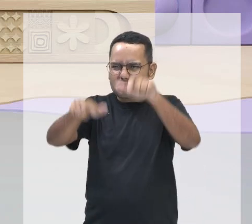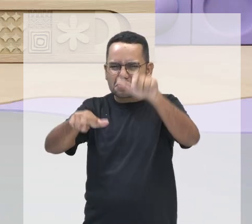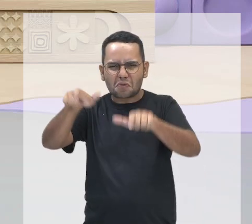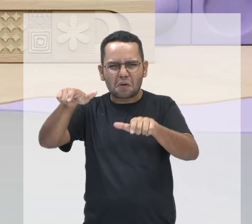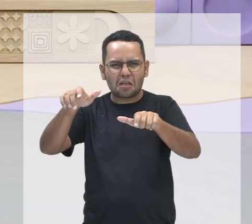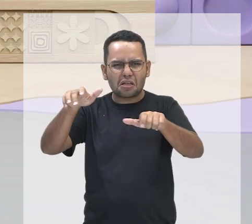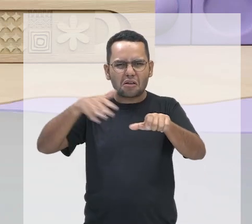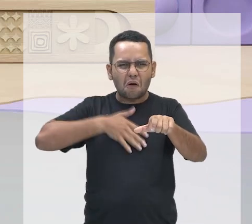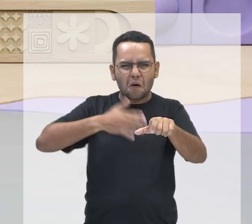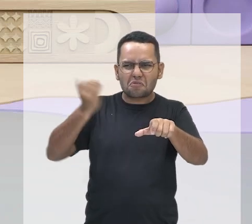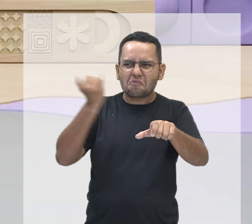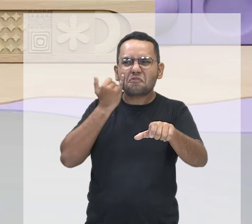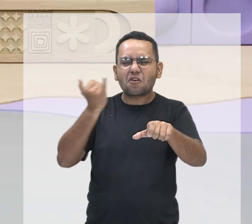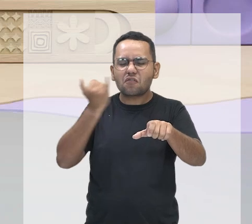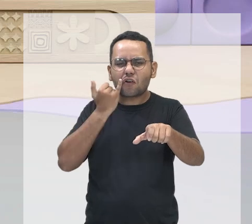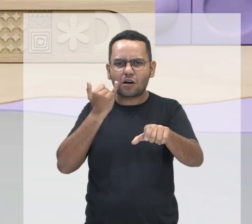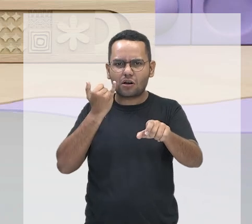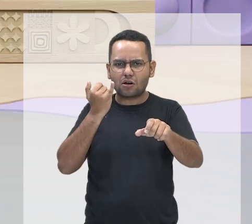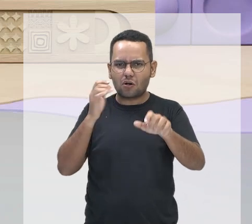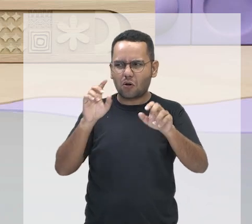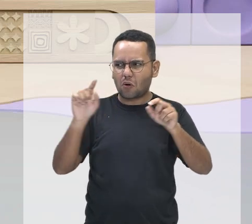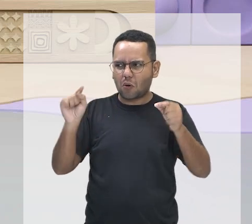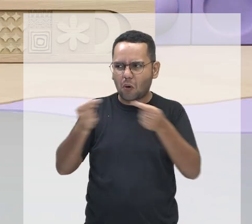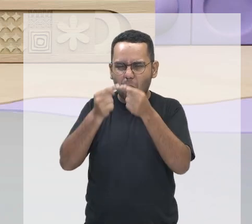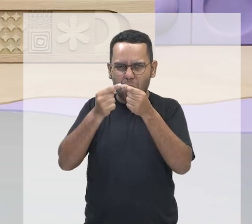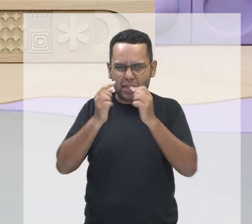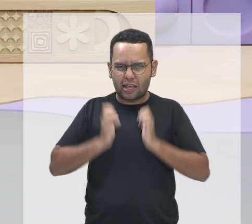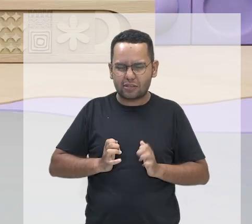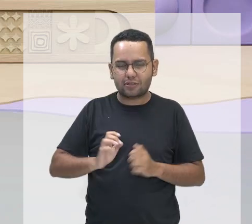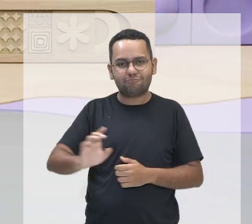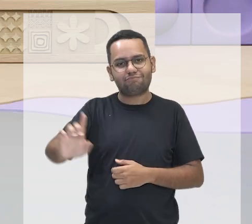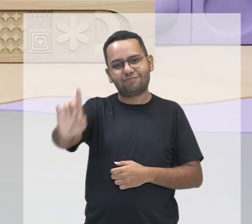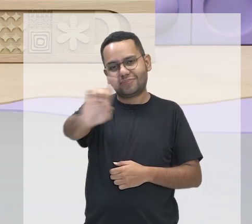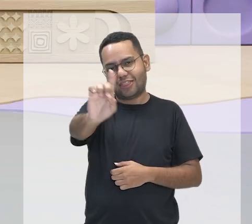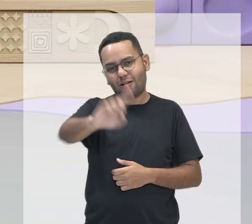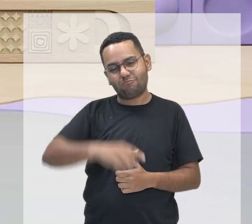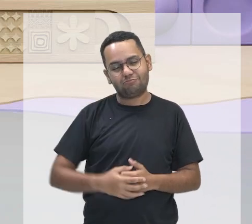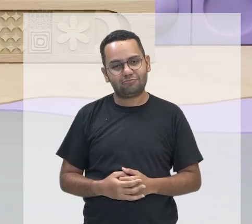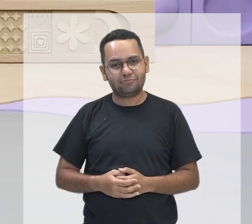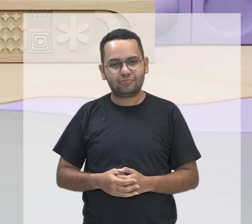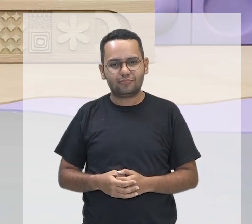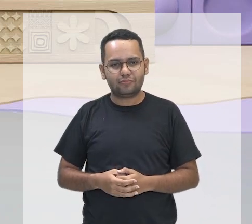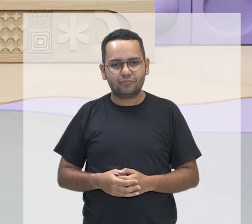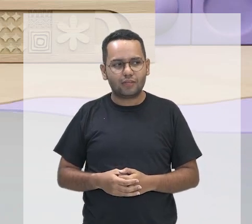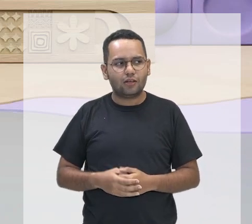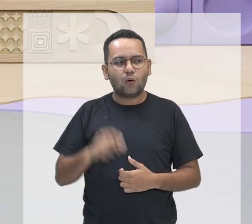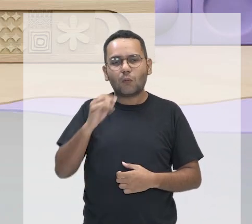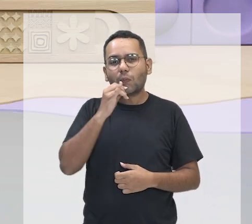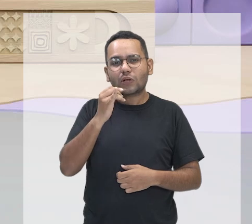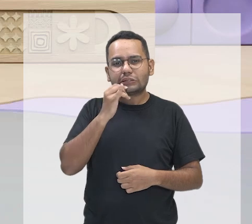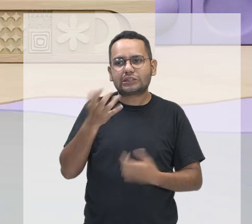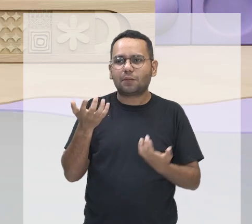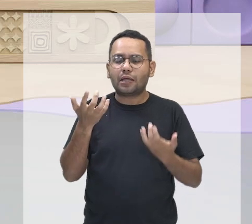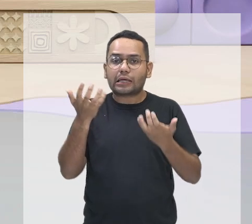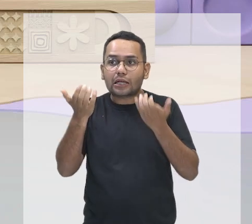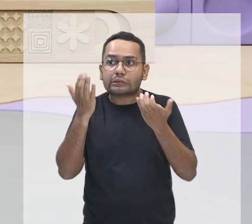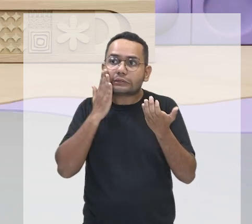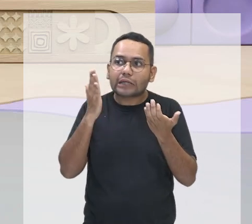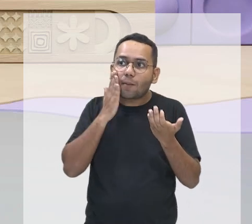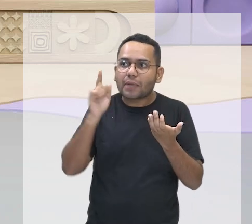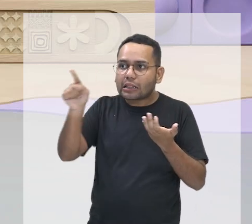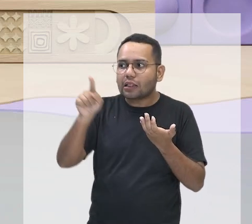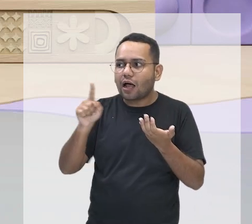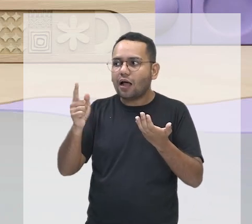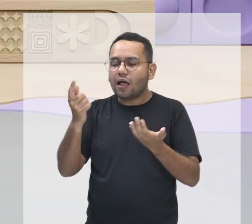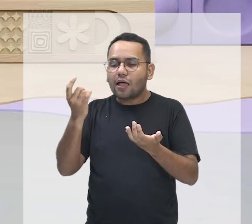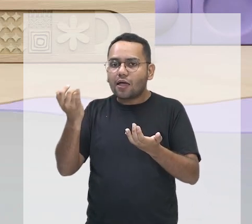Não é um princípio. Né? Nós não podemos pautar a nossa vida em estar nos intrometendo na vida das pessoas, das outras